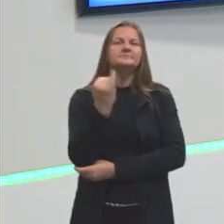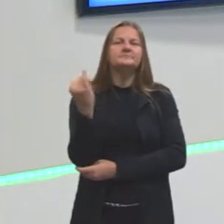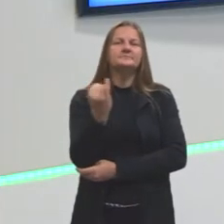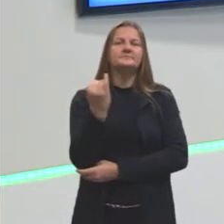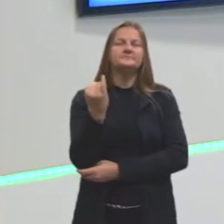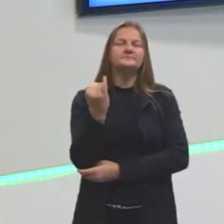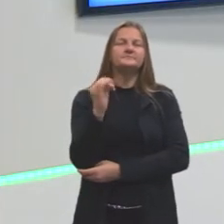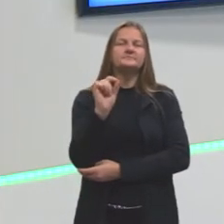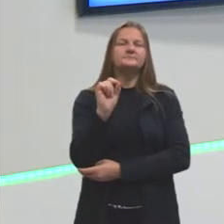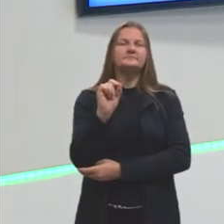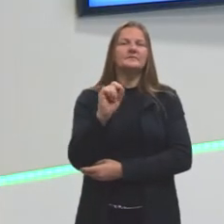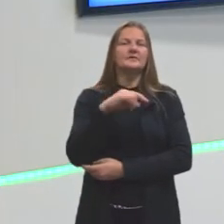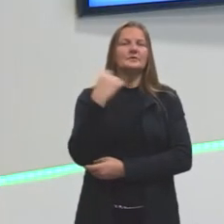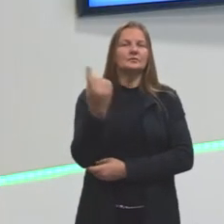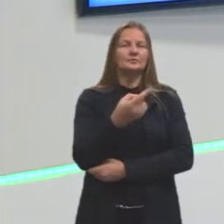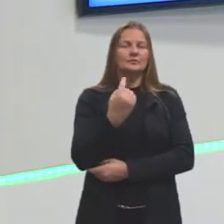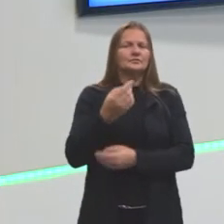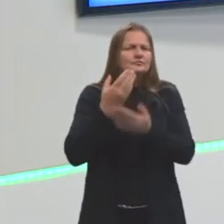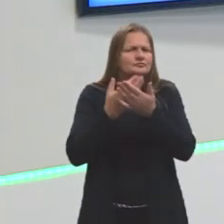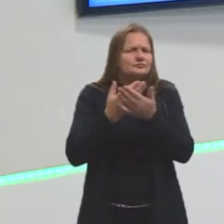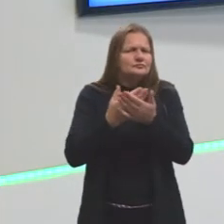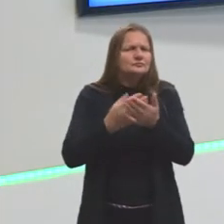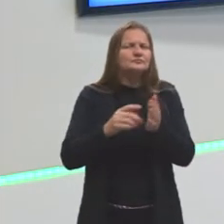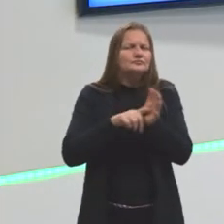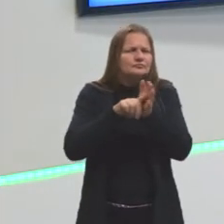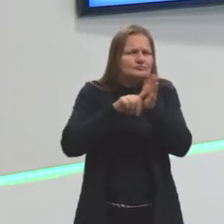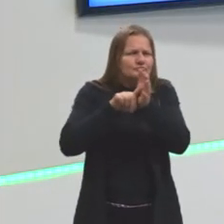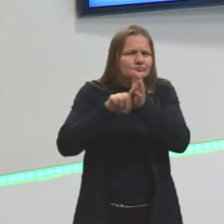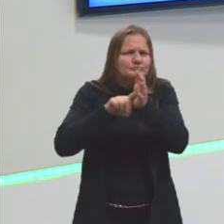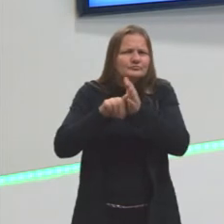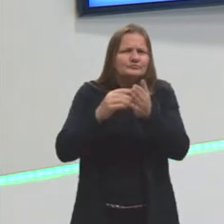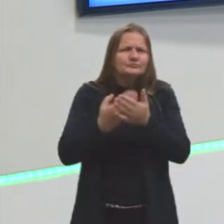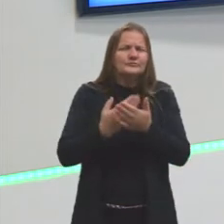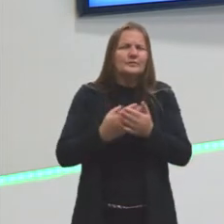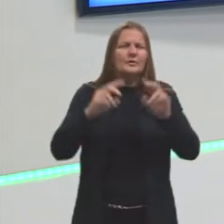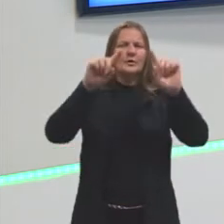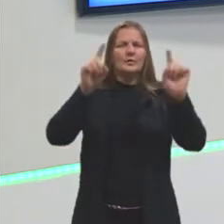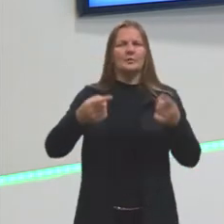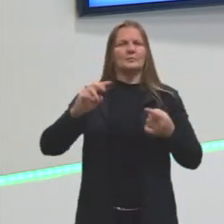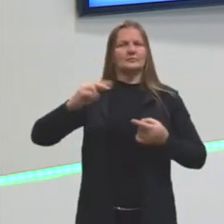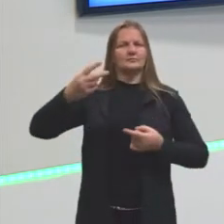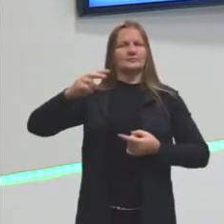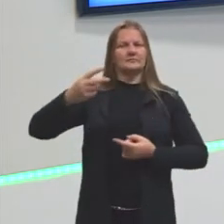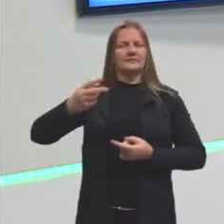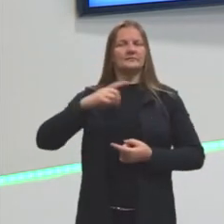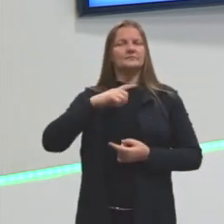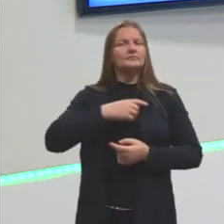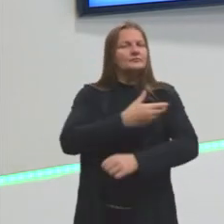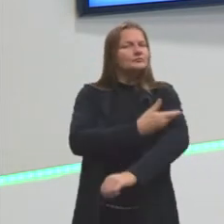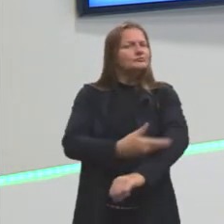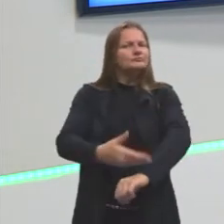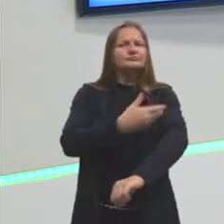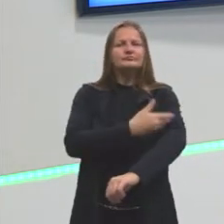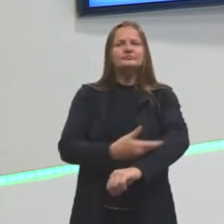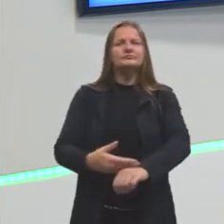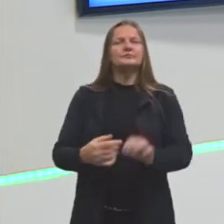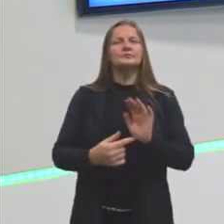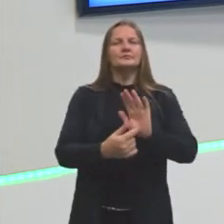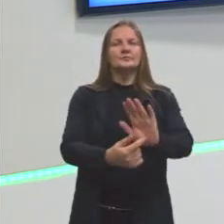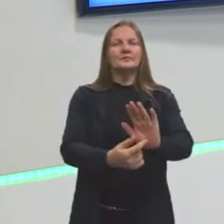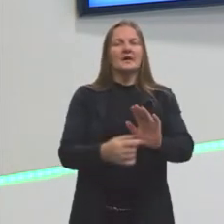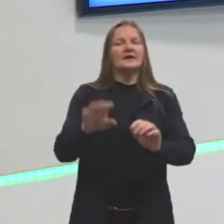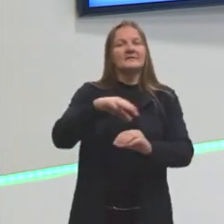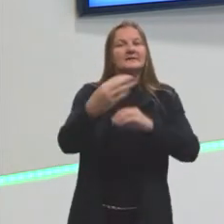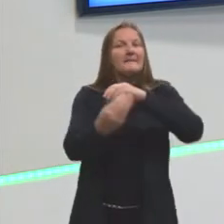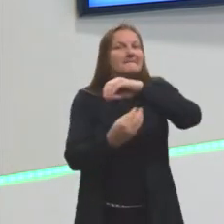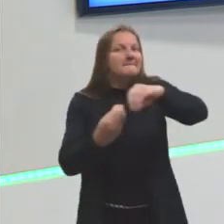essa questão no estudo de vocês porque os produtos notáveis eles costumam aparecer no